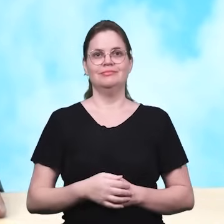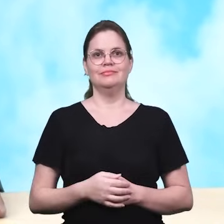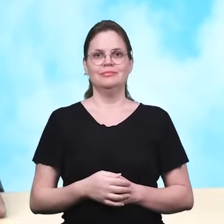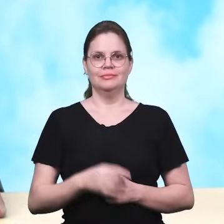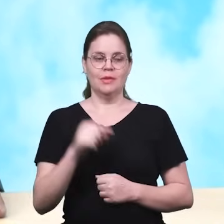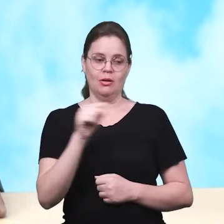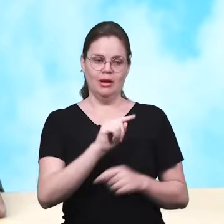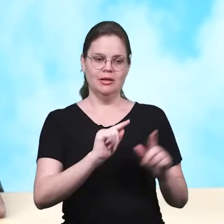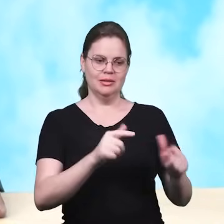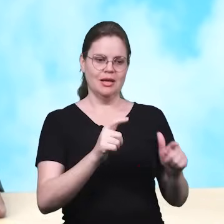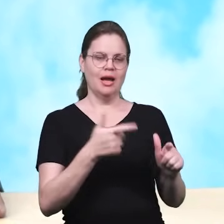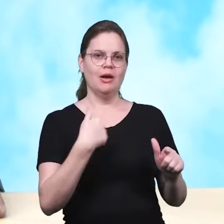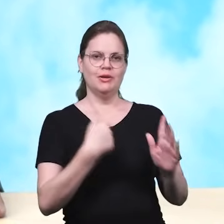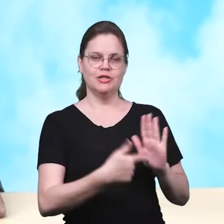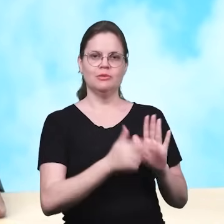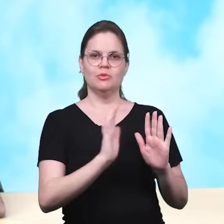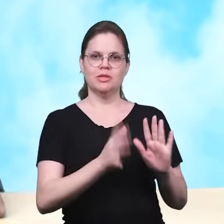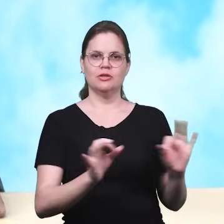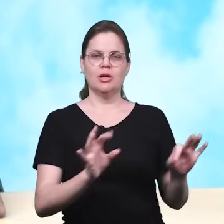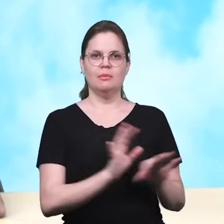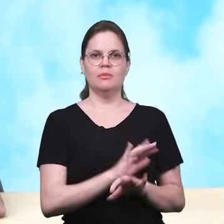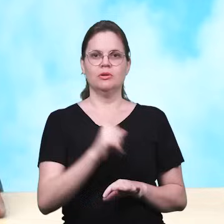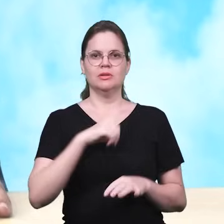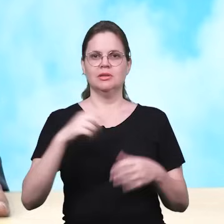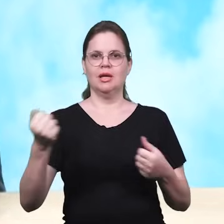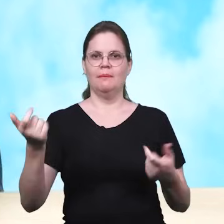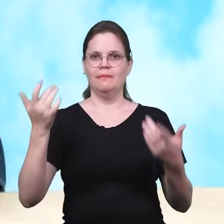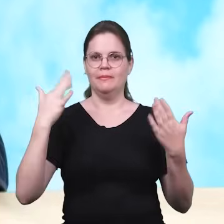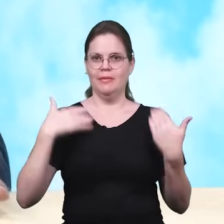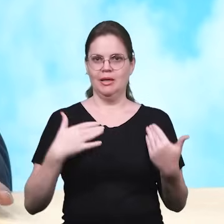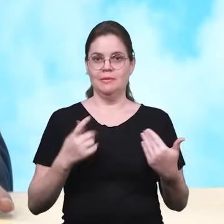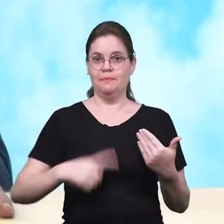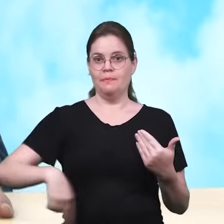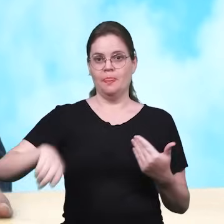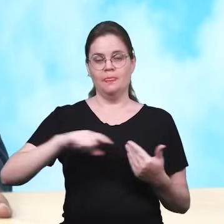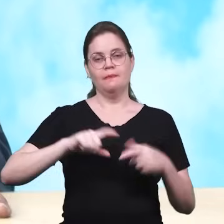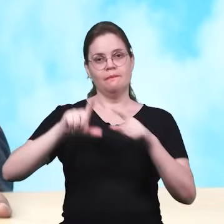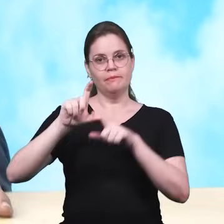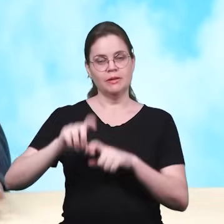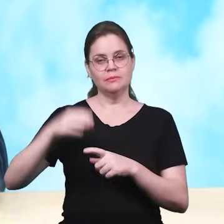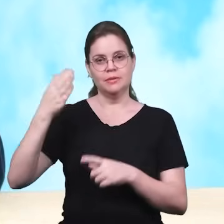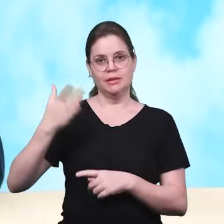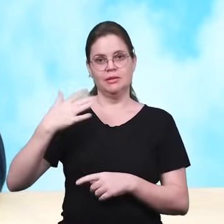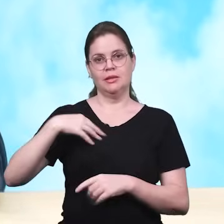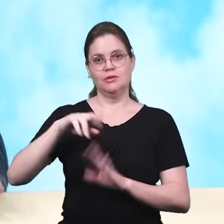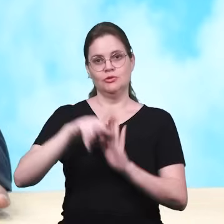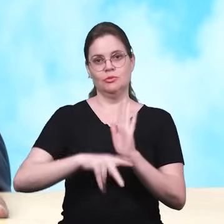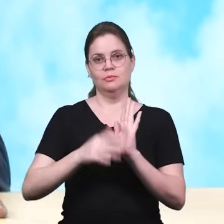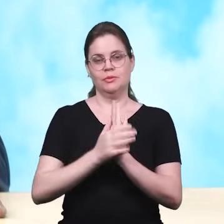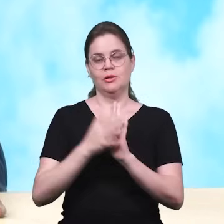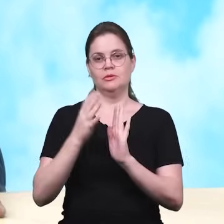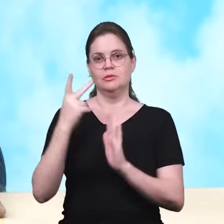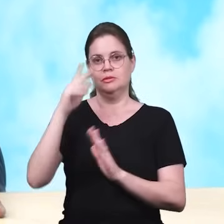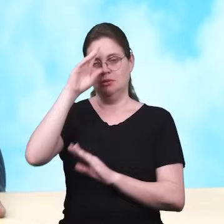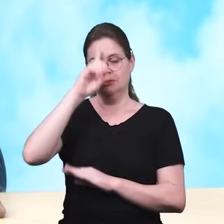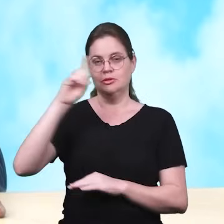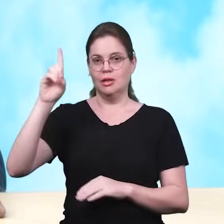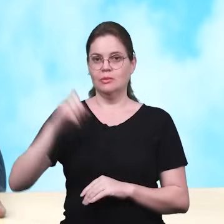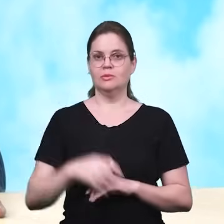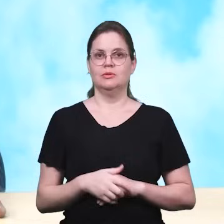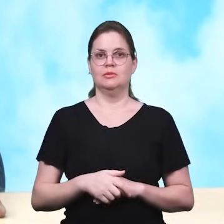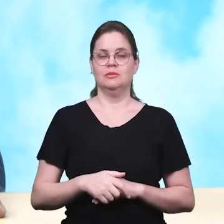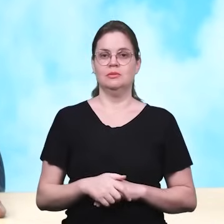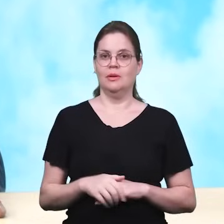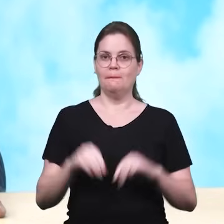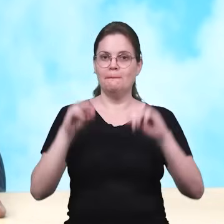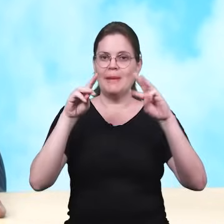céu é que vem a nossa bênção. É do céu. A igreja é dependente disso. O projeto de Deus é dependente disso. O